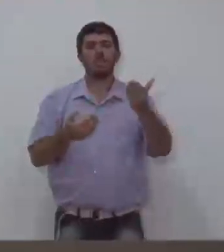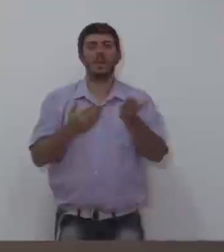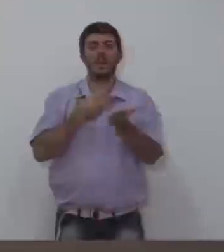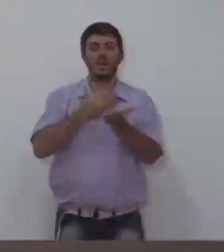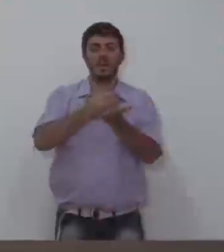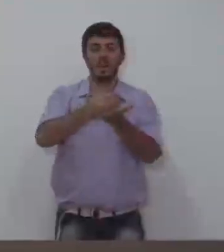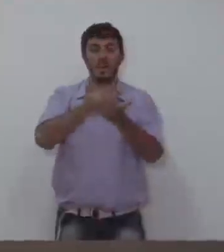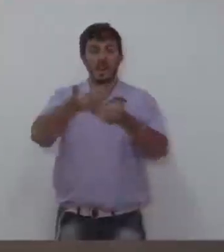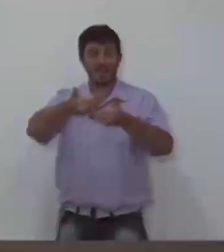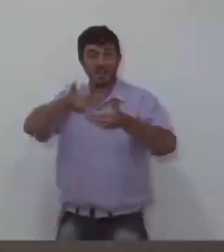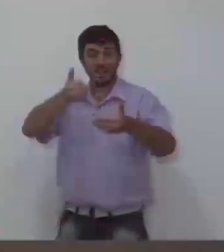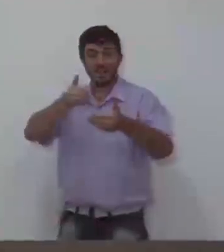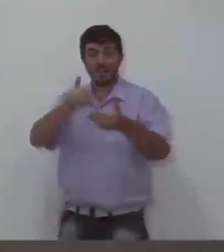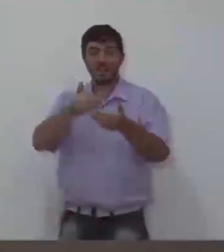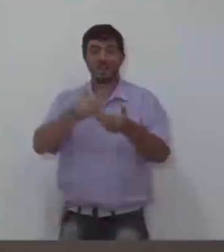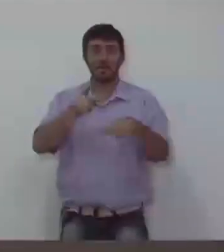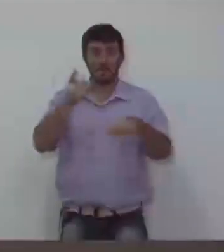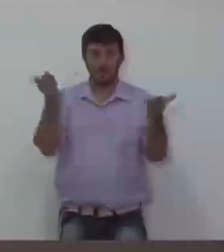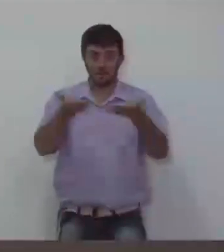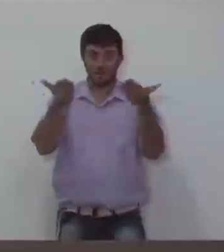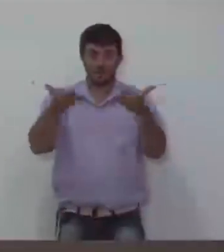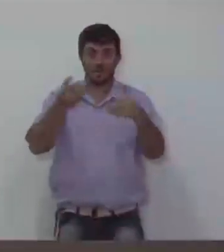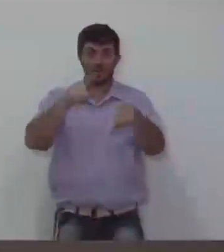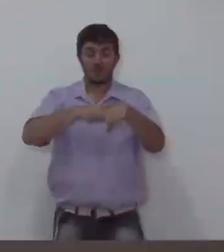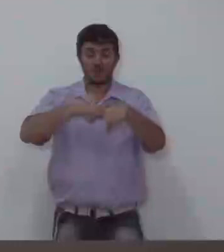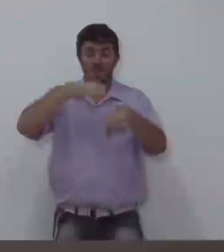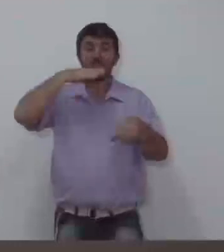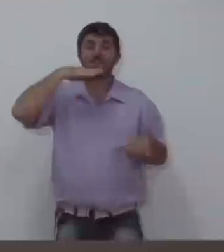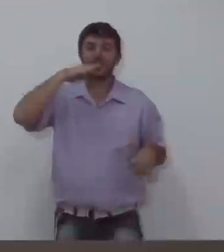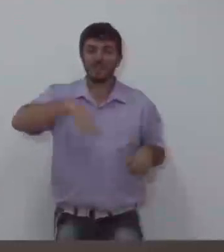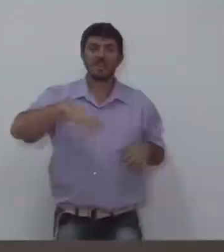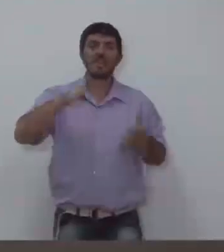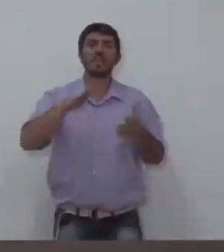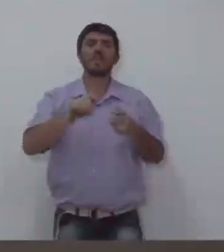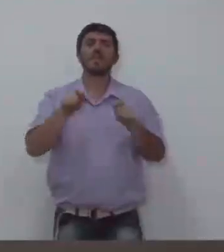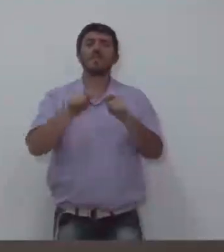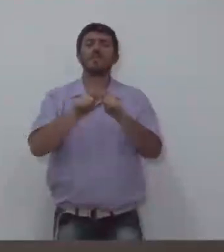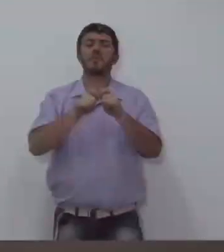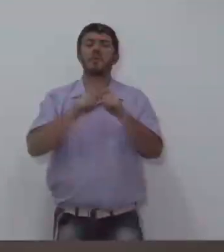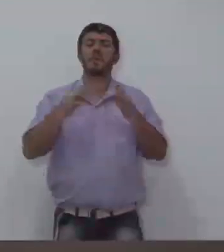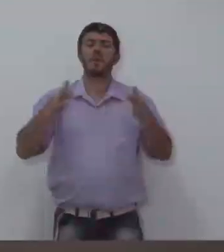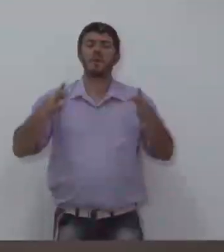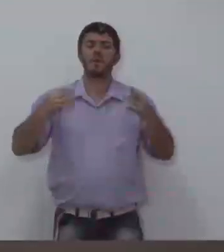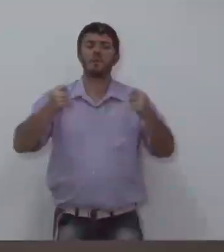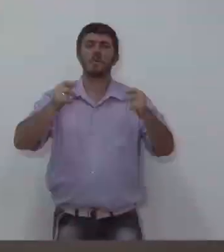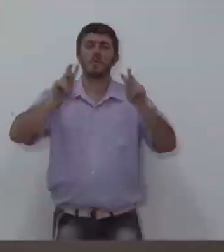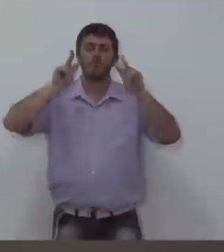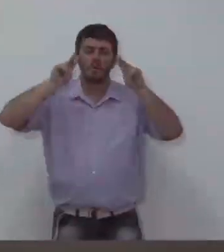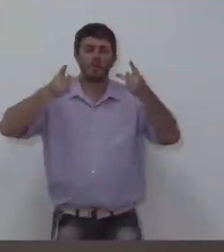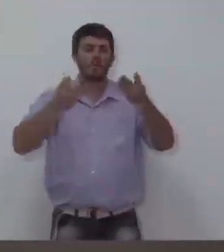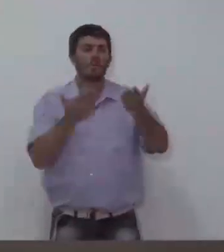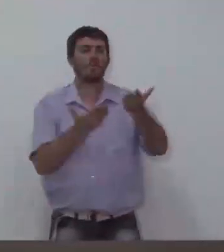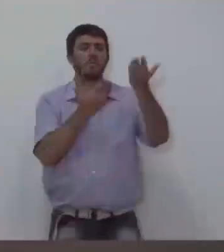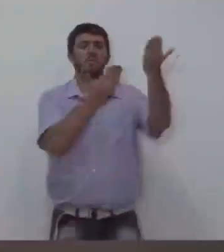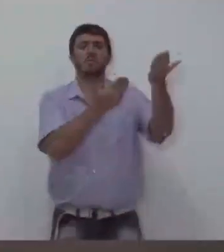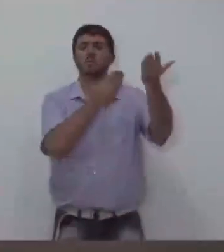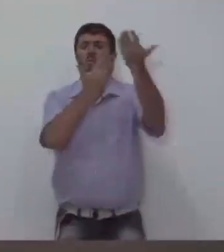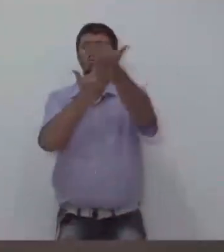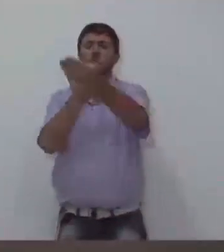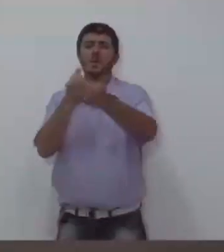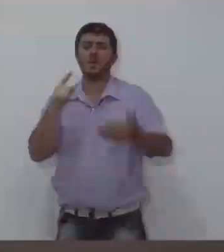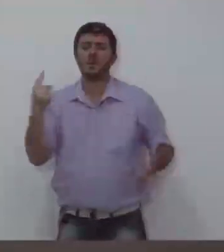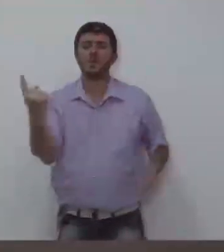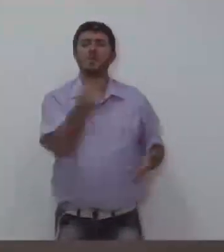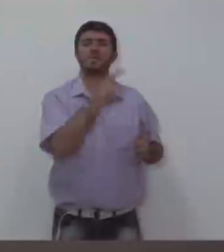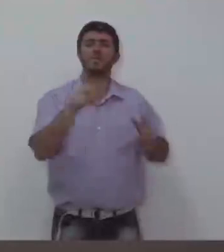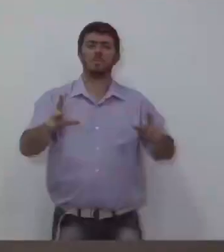entrega de muitas homenagens, todas elas efetivamente merecidas. Agradecer Vossa